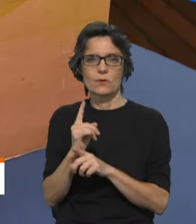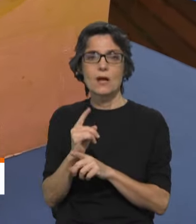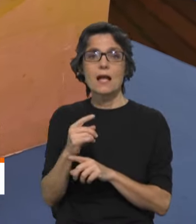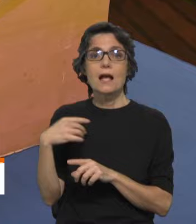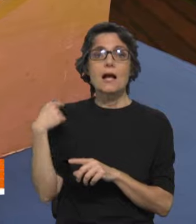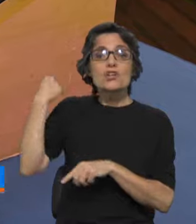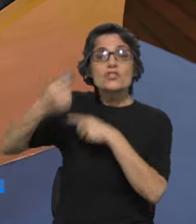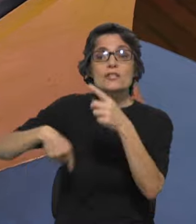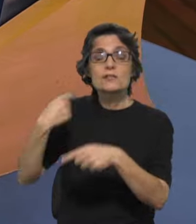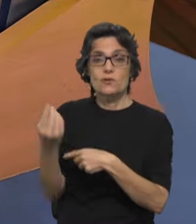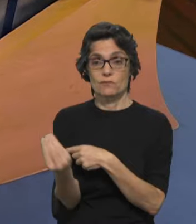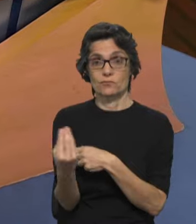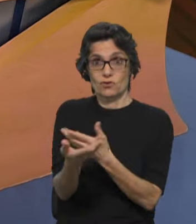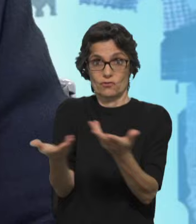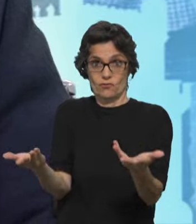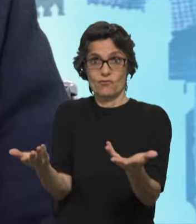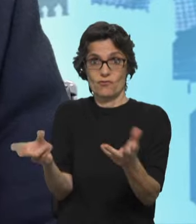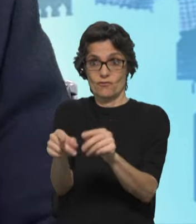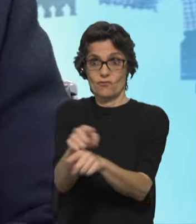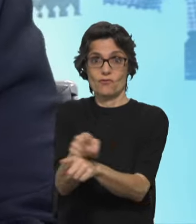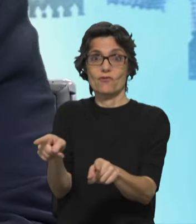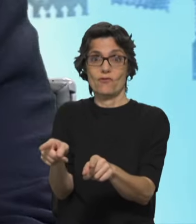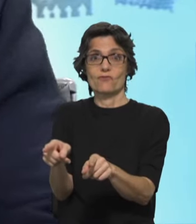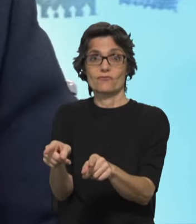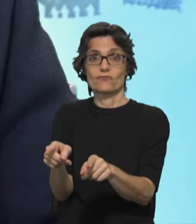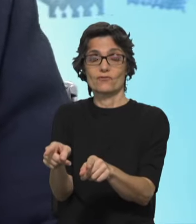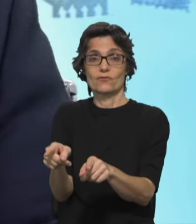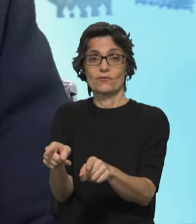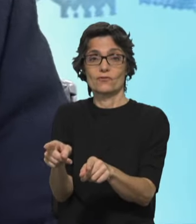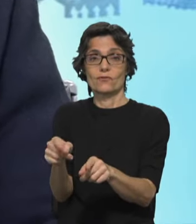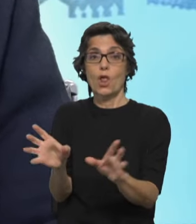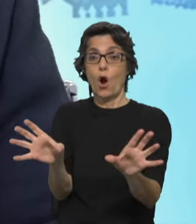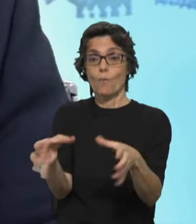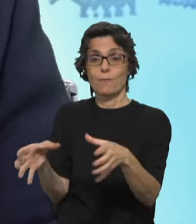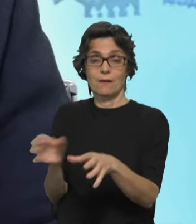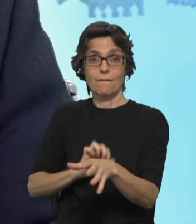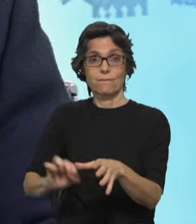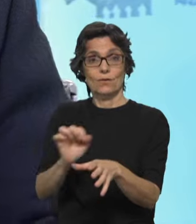gerações, a nossa gente, digamos assim, mesmo os que temos nas comunidades,